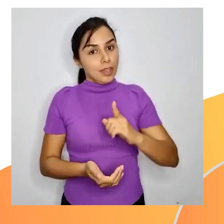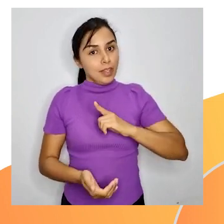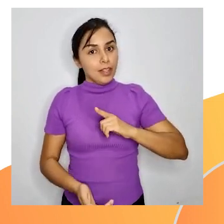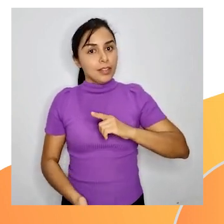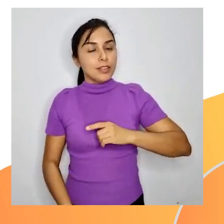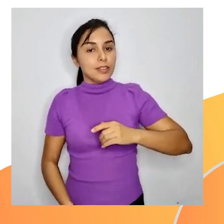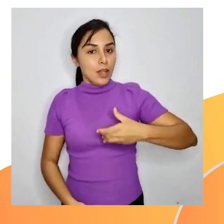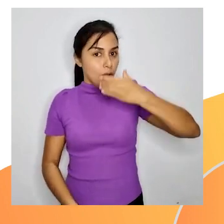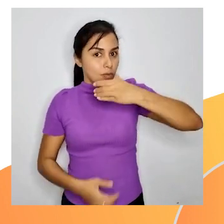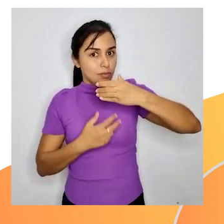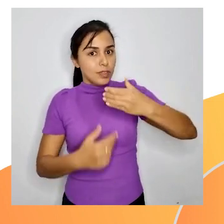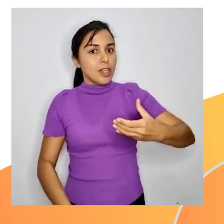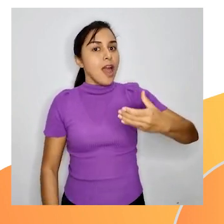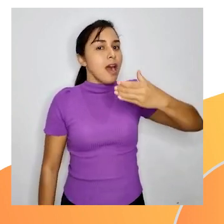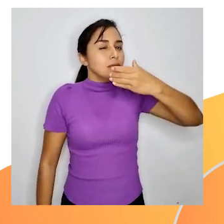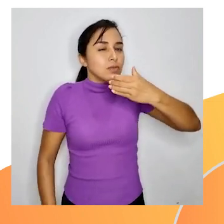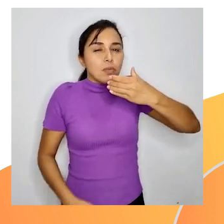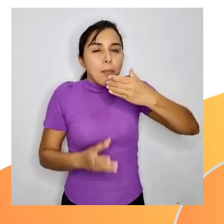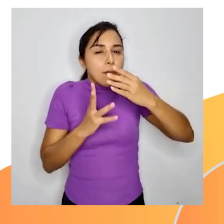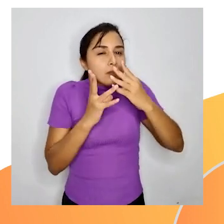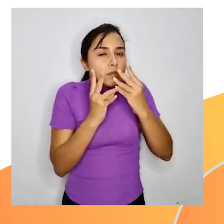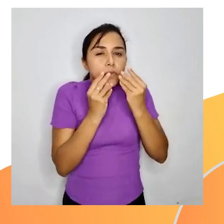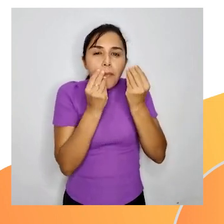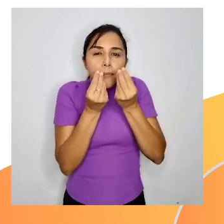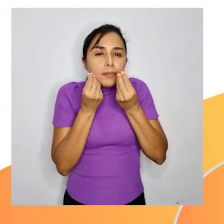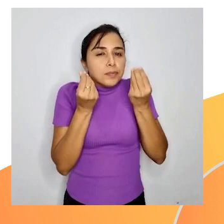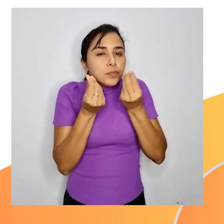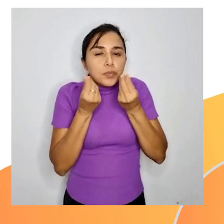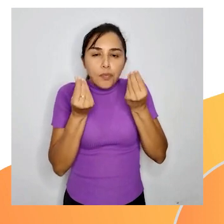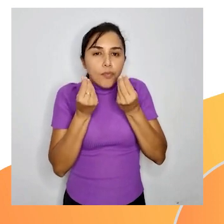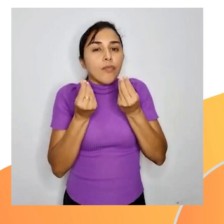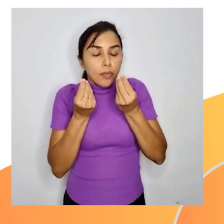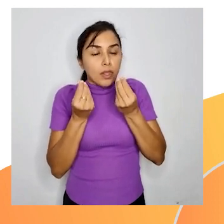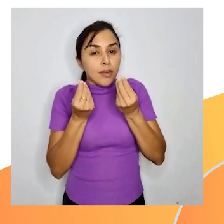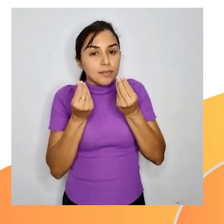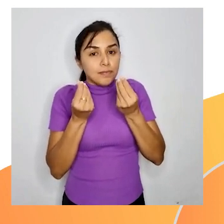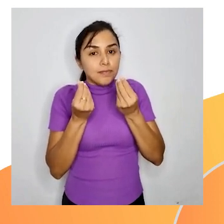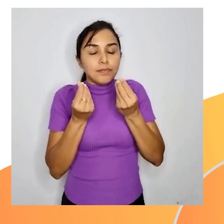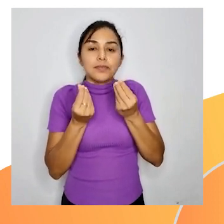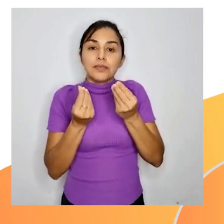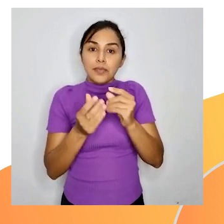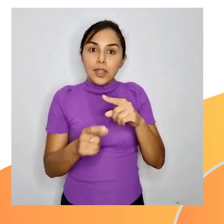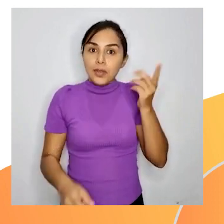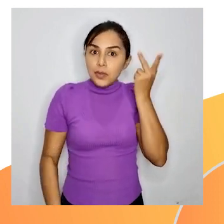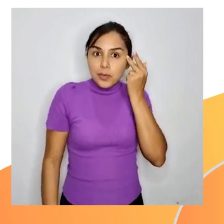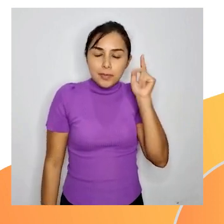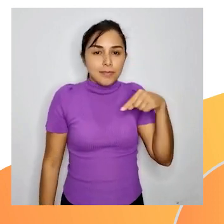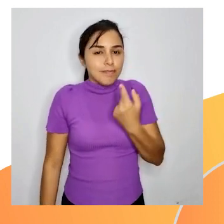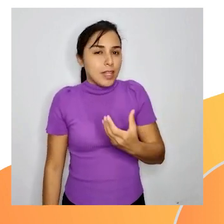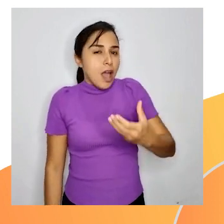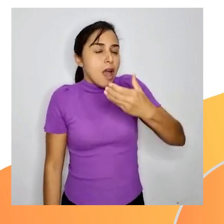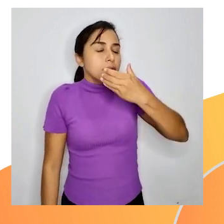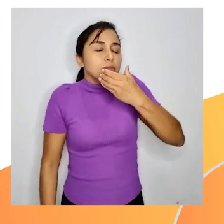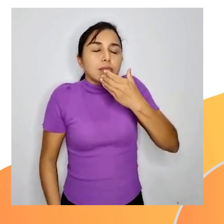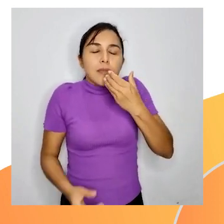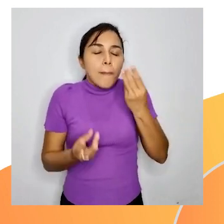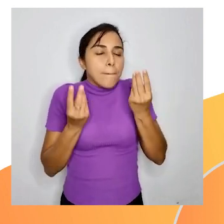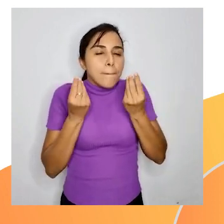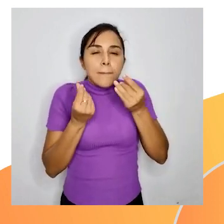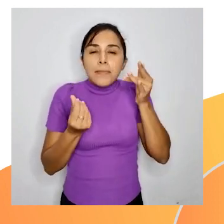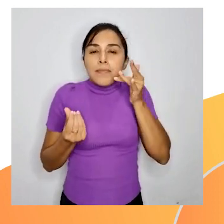carnoso. O que é o fruto carnoso? É aquele que apresenta o pericarpo suculento. os frutos que nós comemos, aqueles